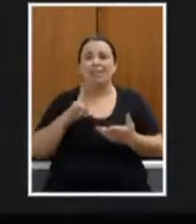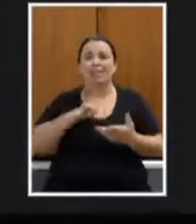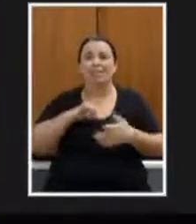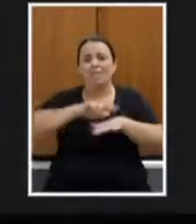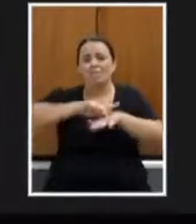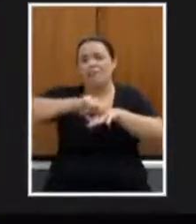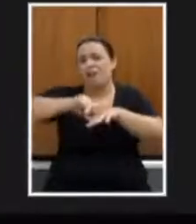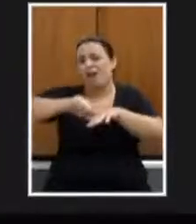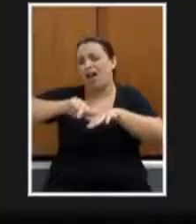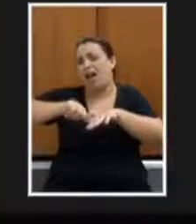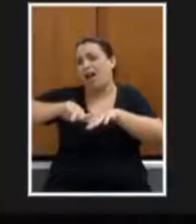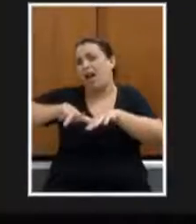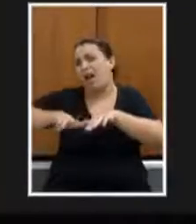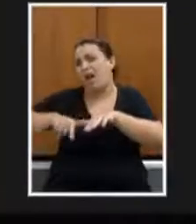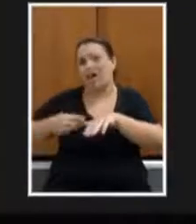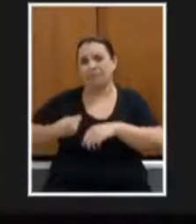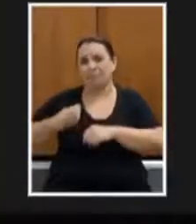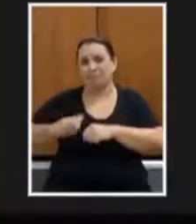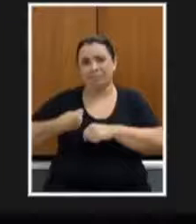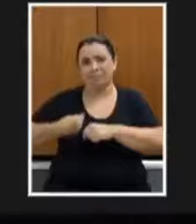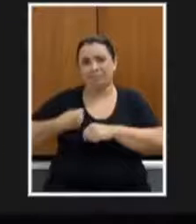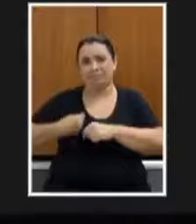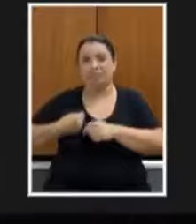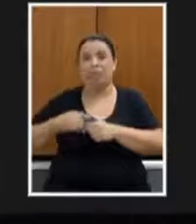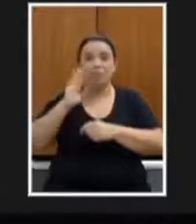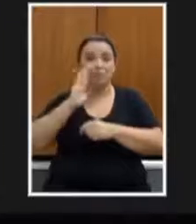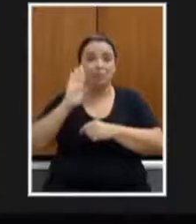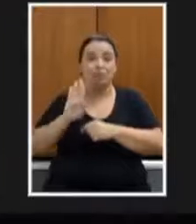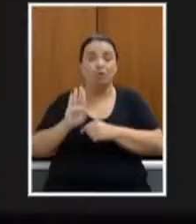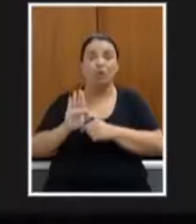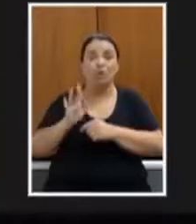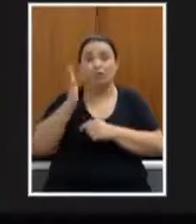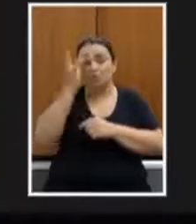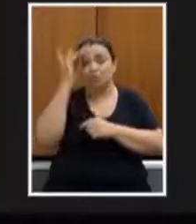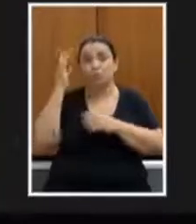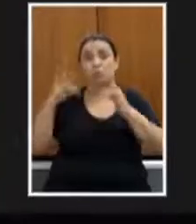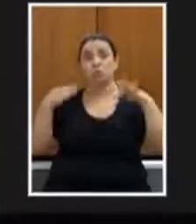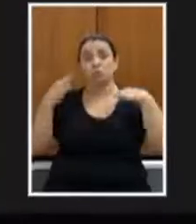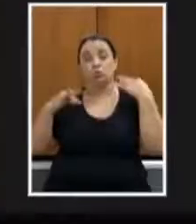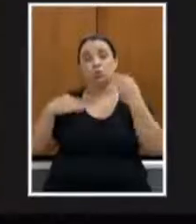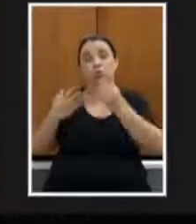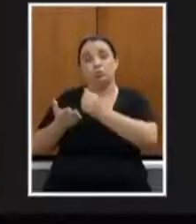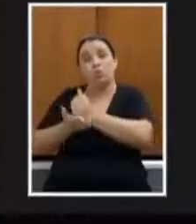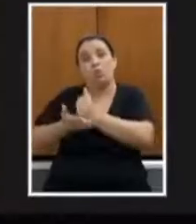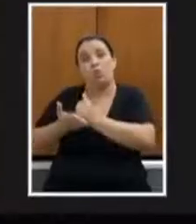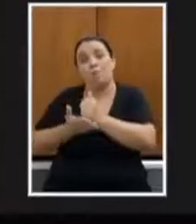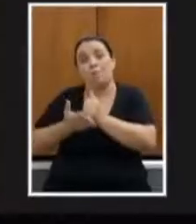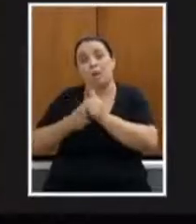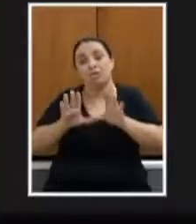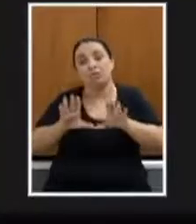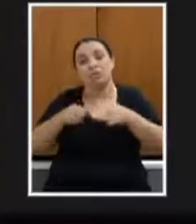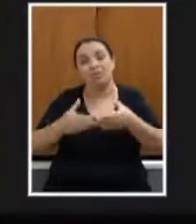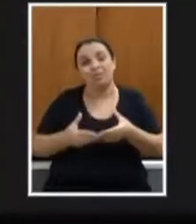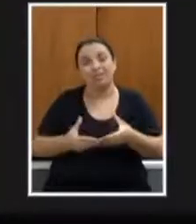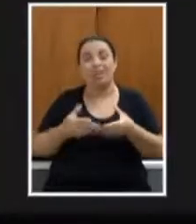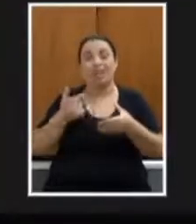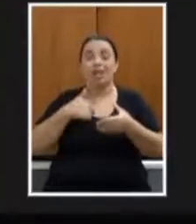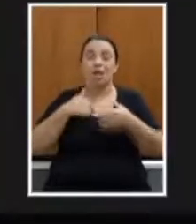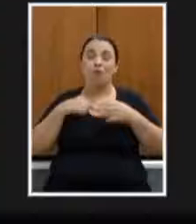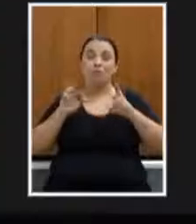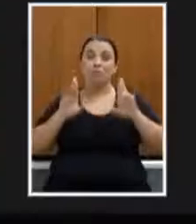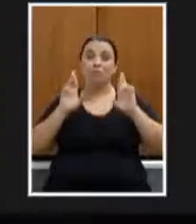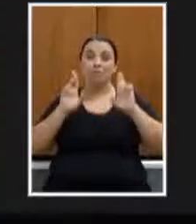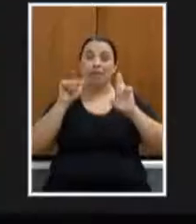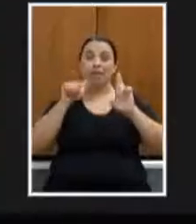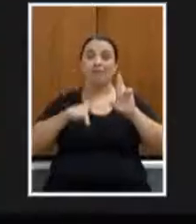pela mobilização daqueles que compõem a rede mineira de turismo de base comunitária. Eu espero que o governador sancione logo